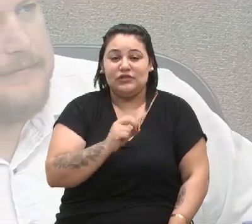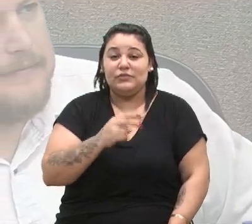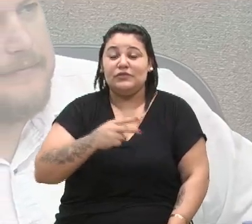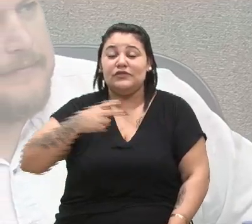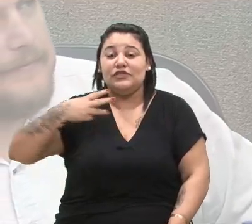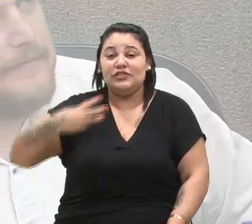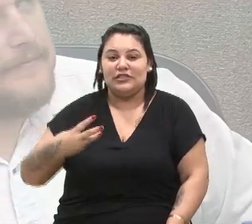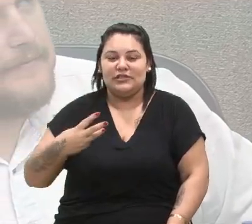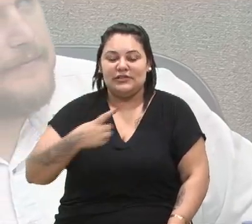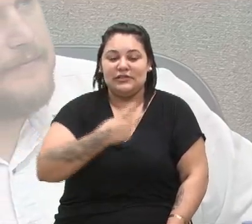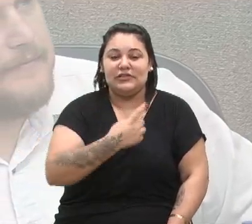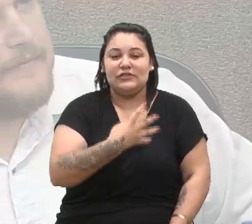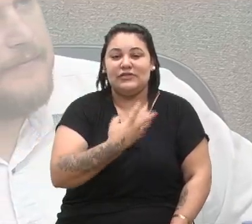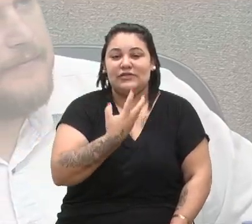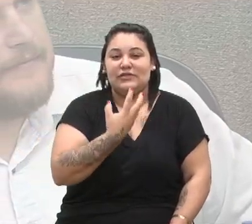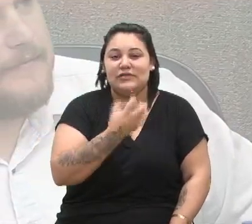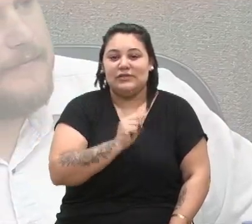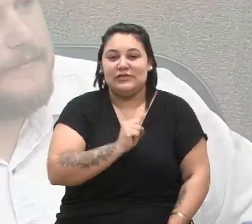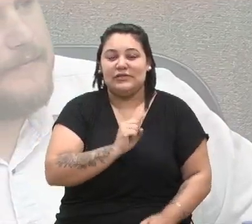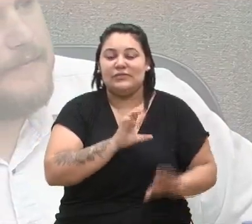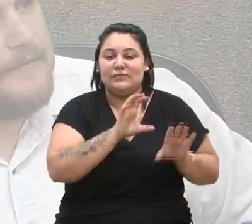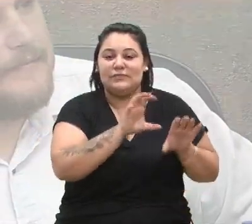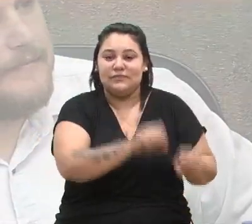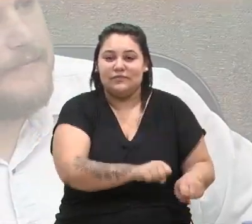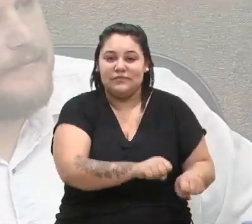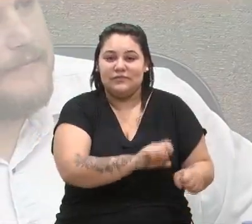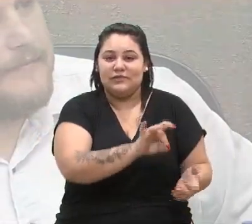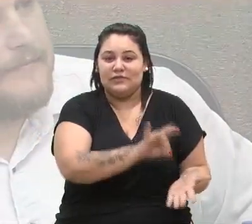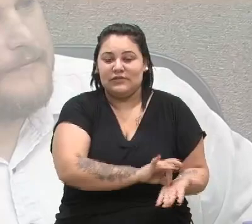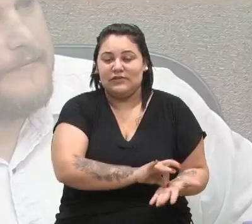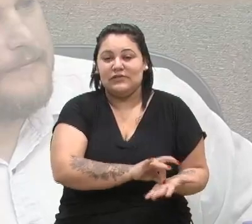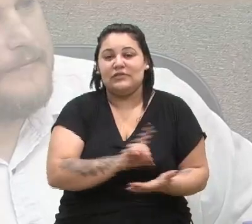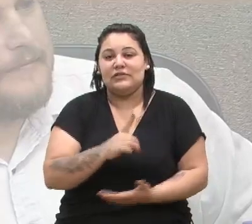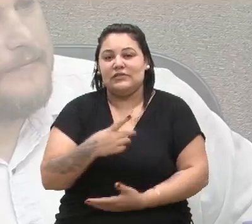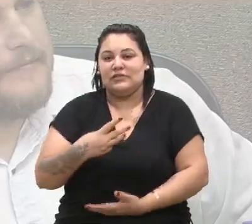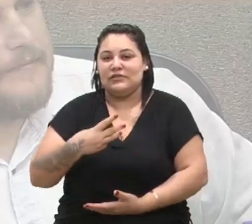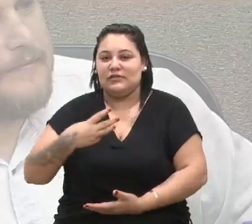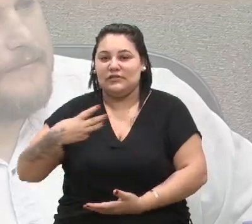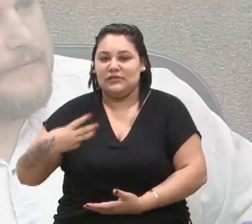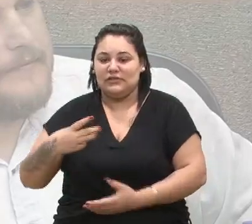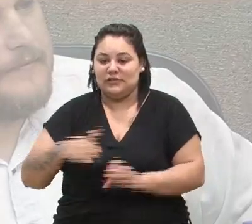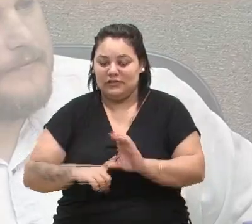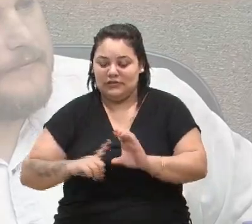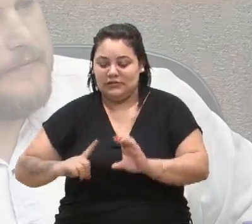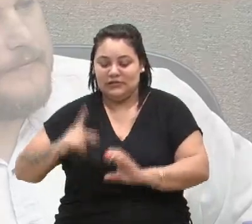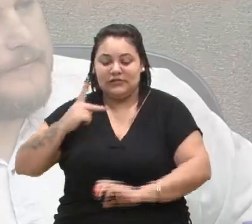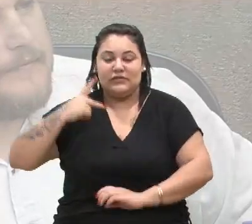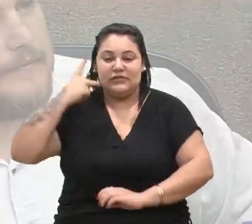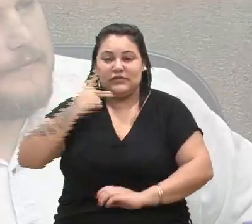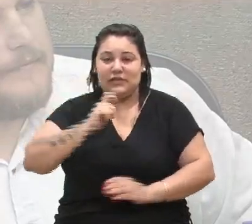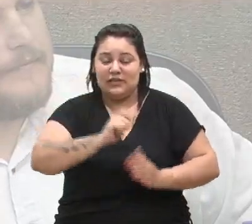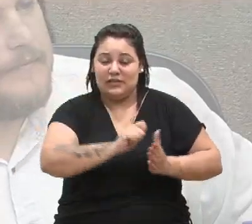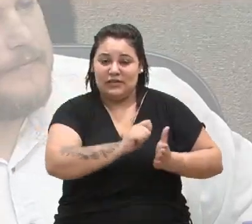2023, 148 anos de colonização e 133 anos de emancipação